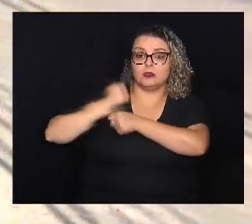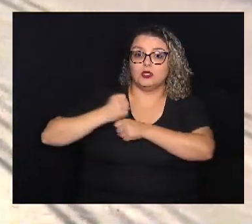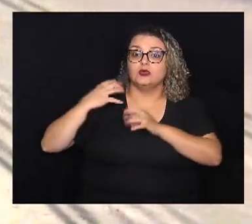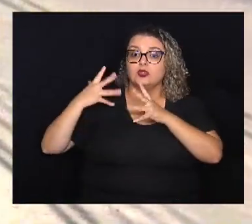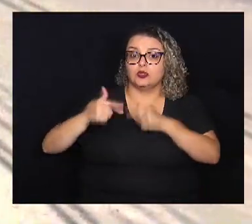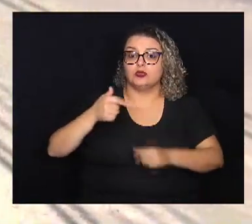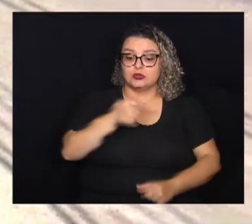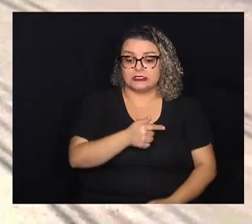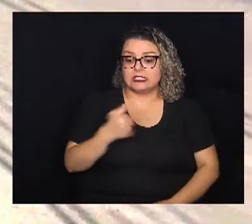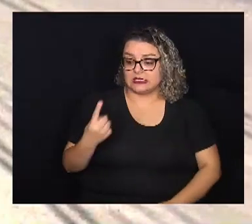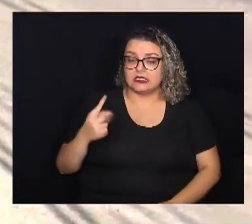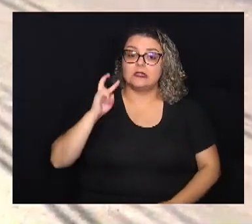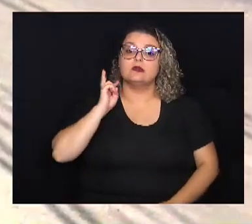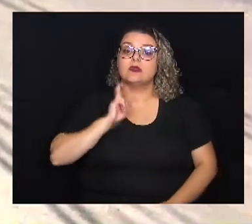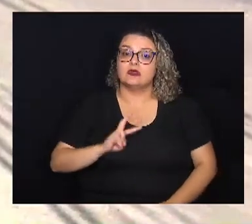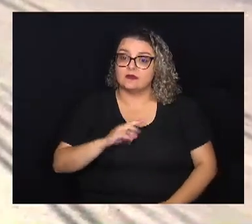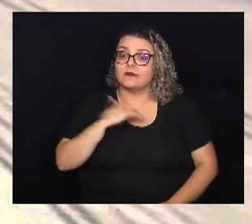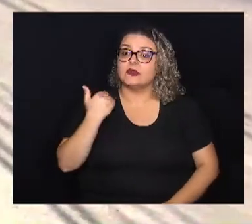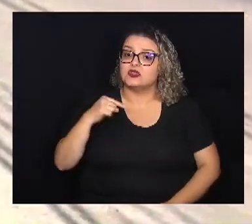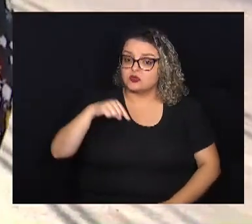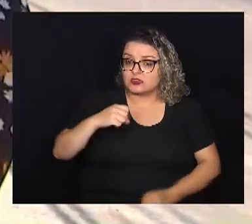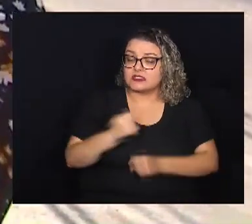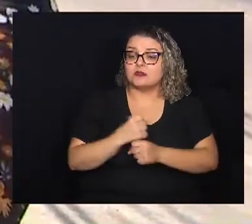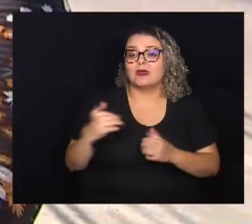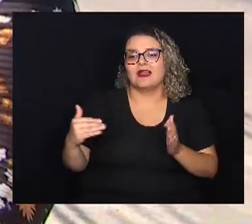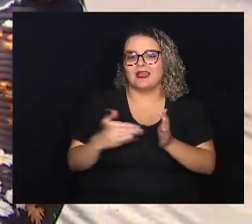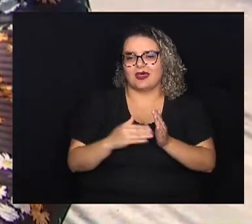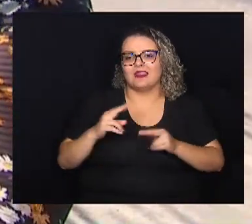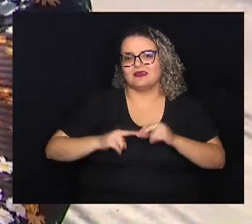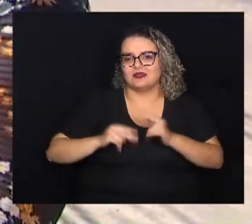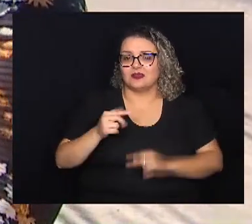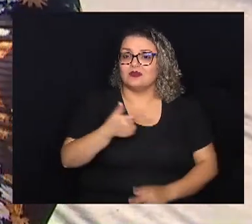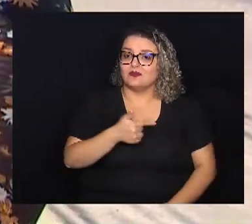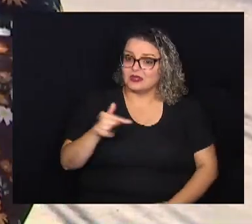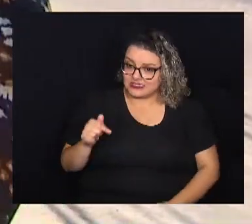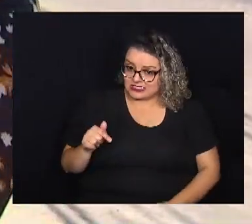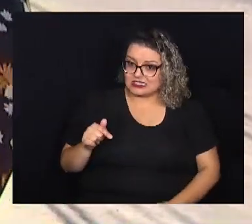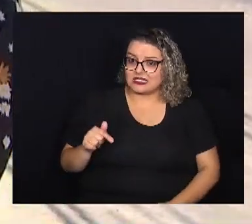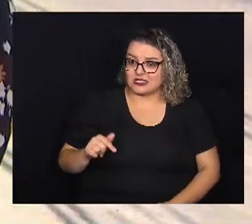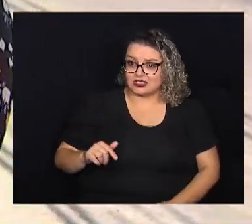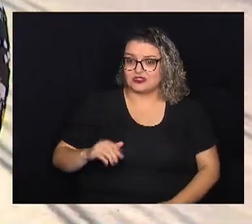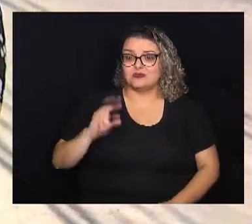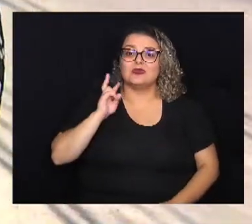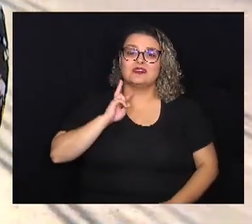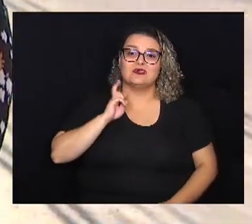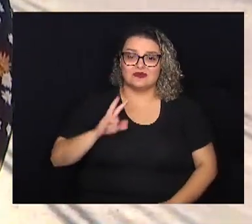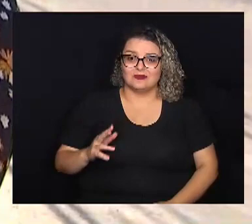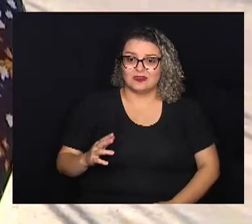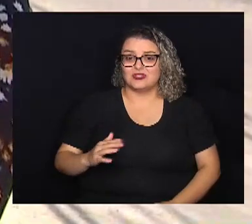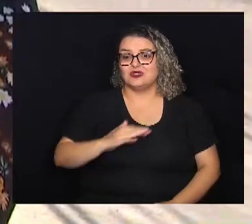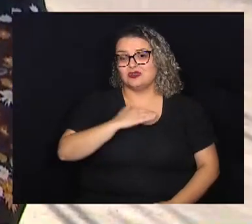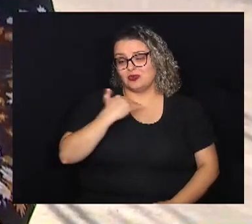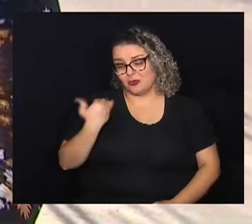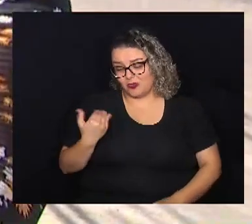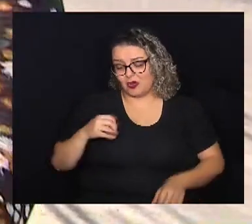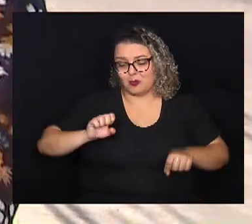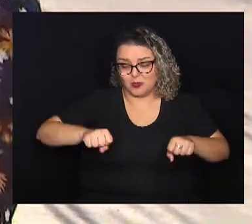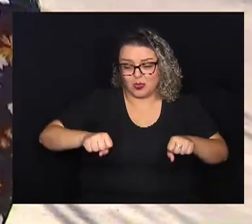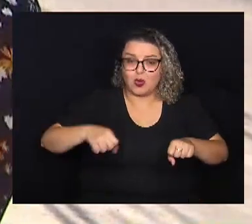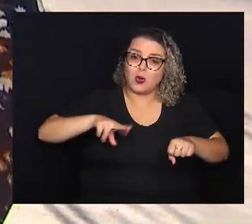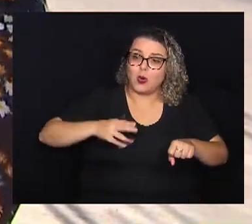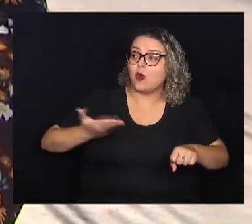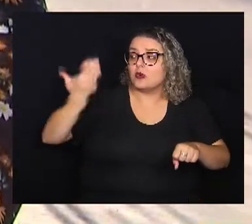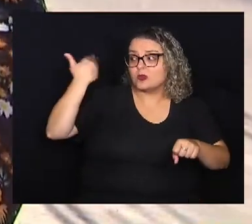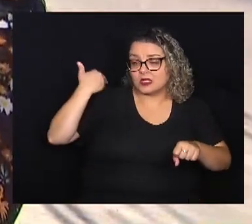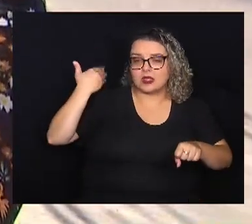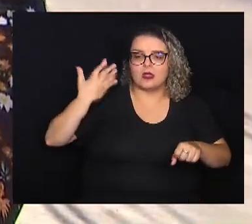foram 71 vítimas fatais e nesse ano, até junho, 27 vítimas fatais como motociclistas ou garupas. A gente sabe que os motociclistas